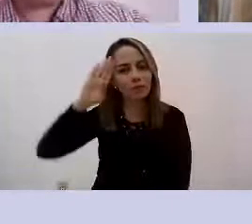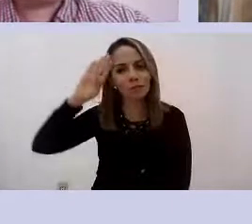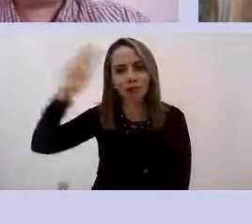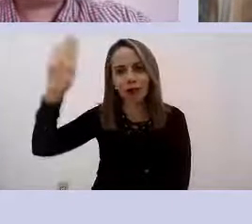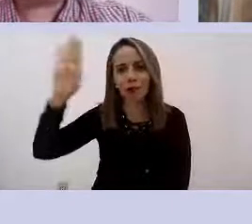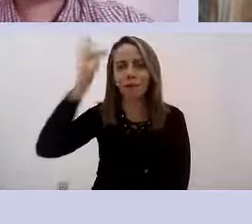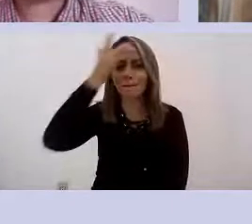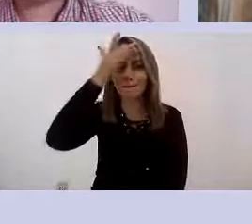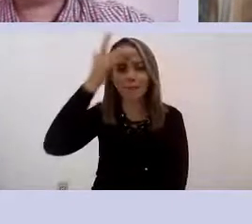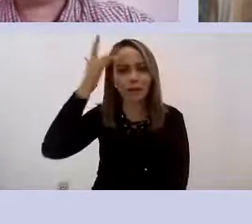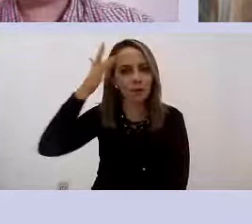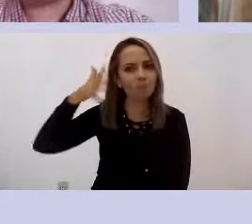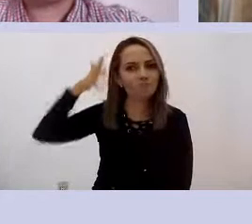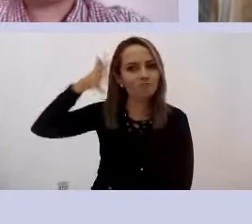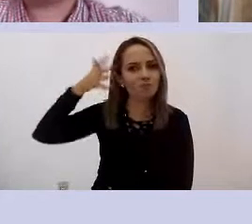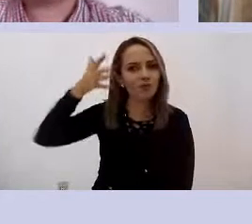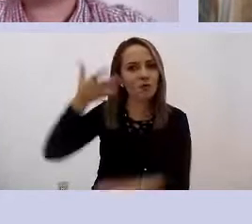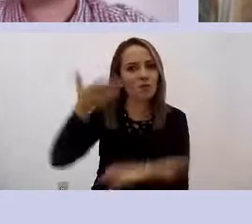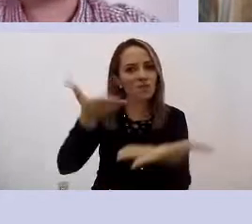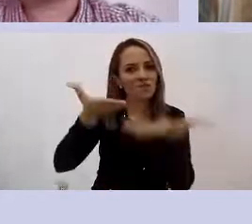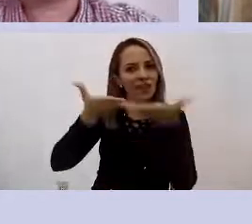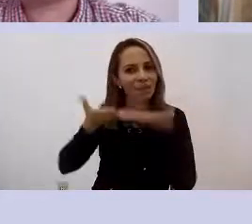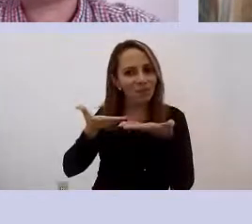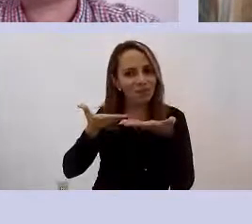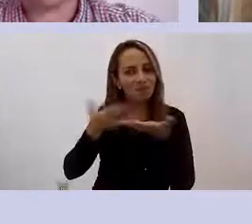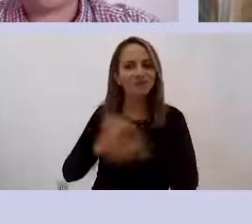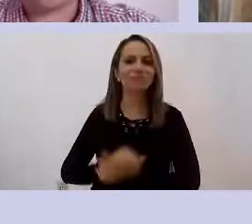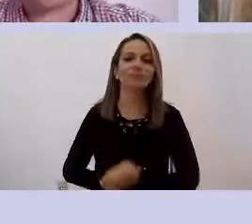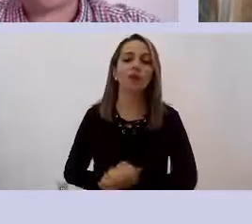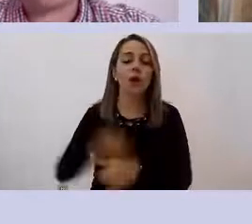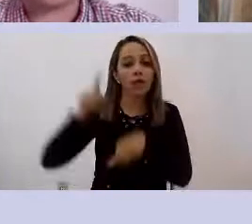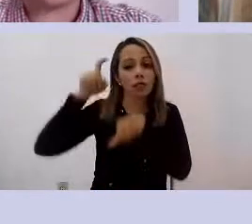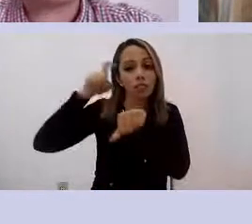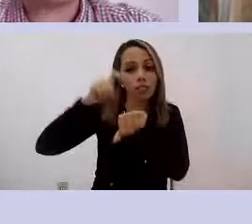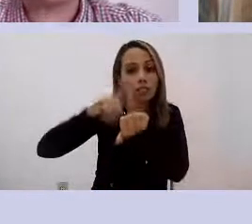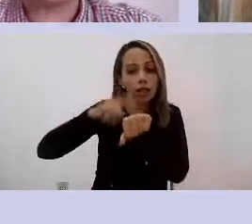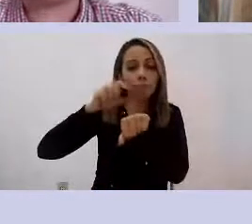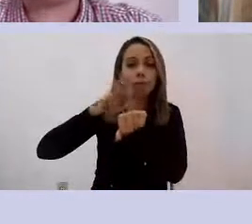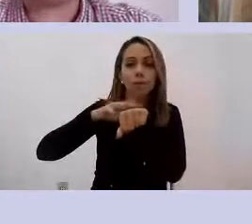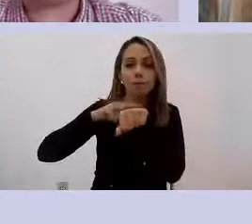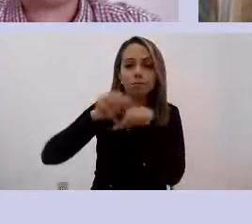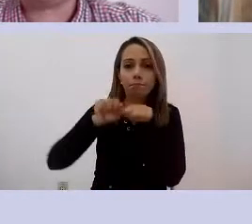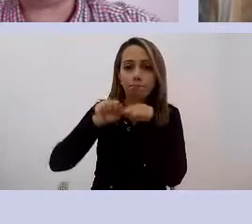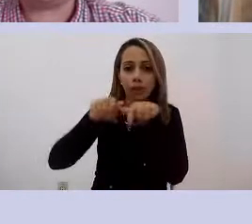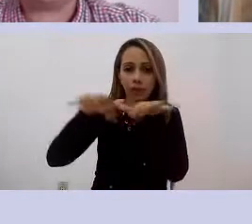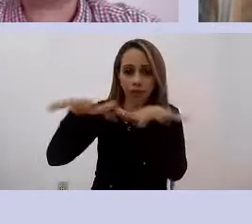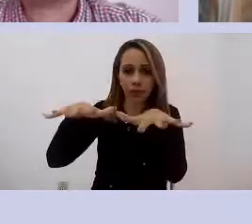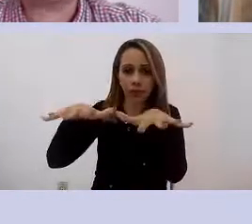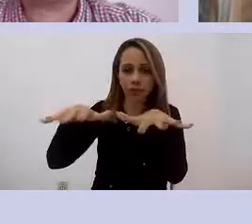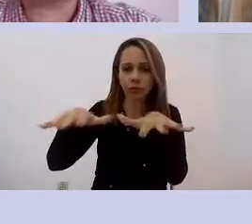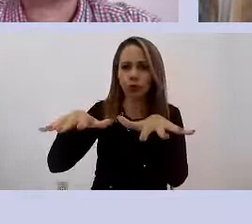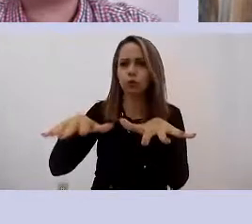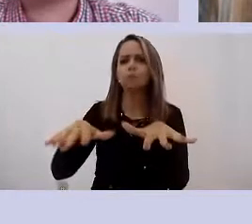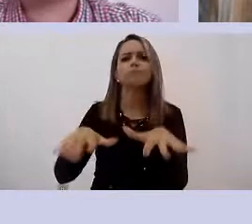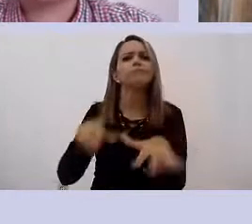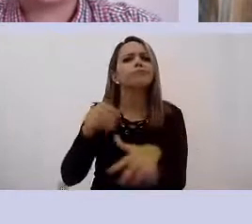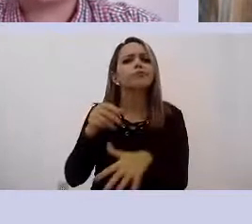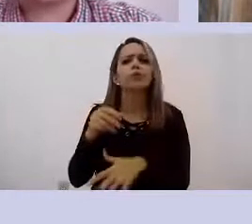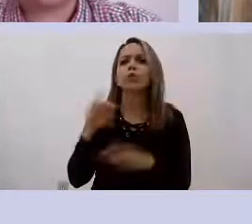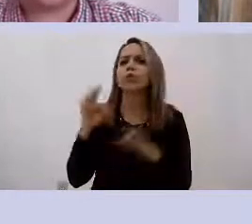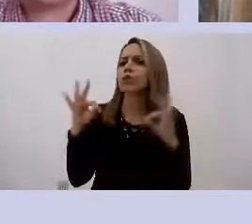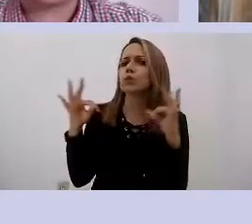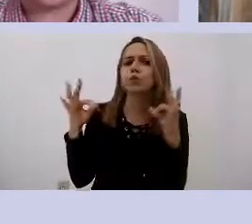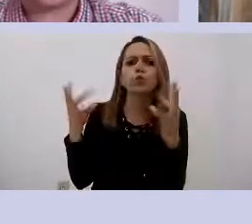Como a gente fala, hein? Em tempos de pandemia, é isso que o Simval falou, né? É tudo muito novo,